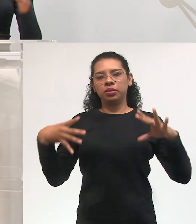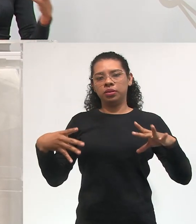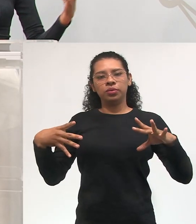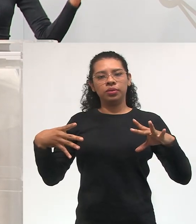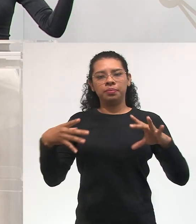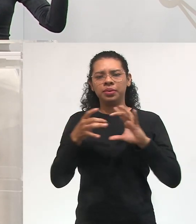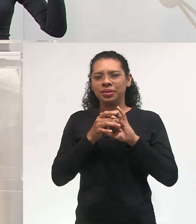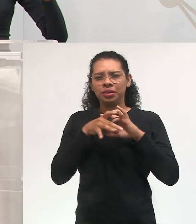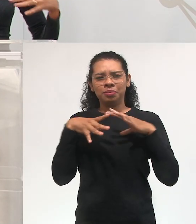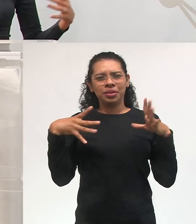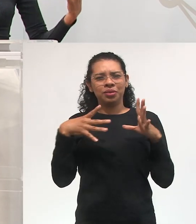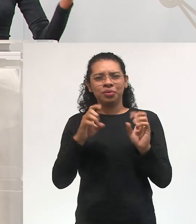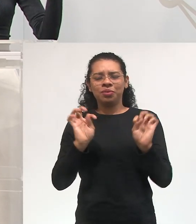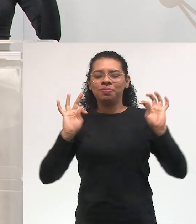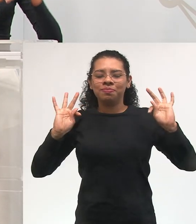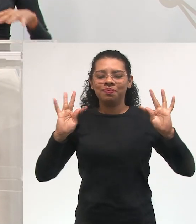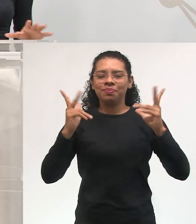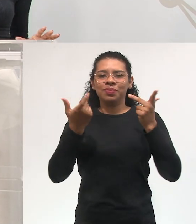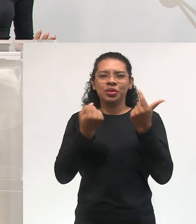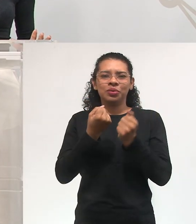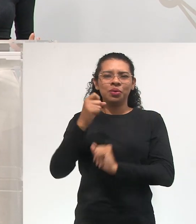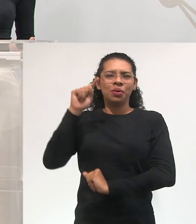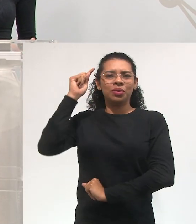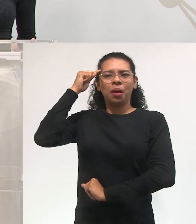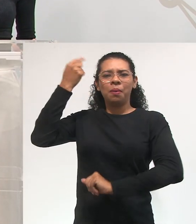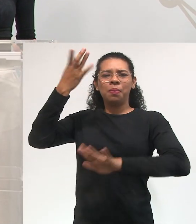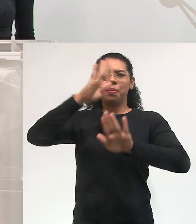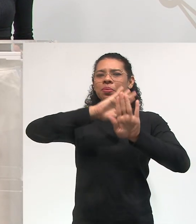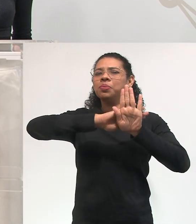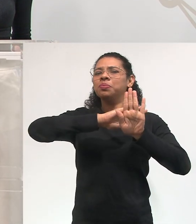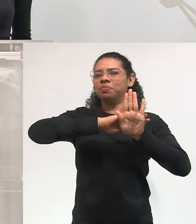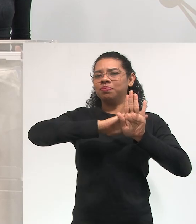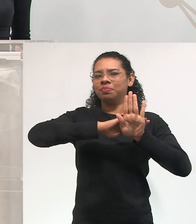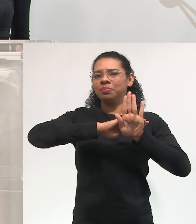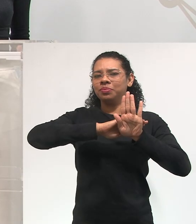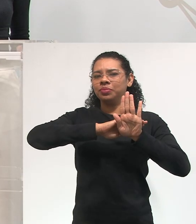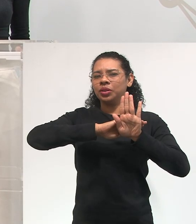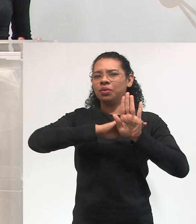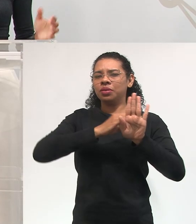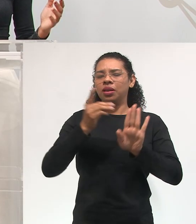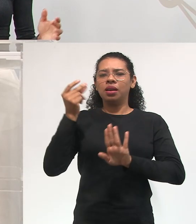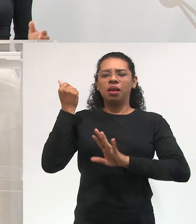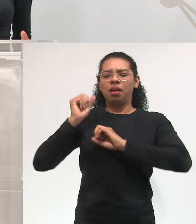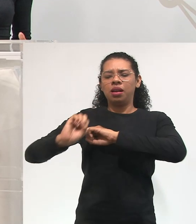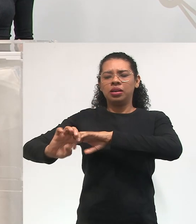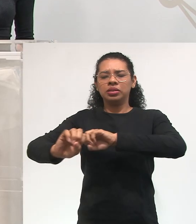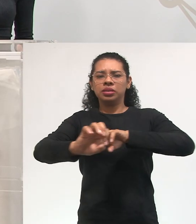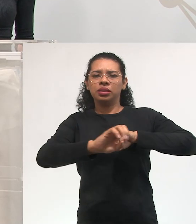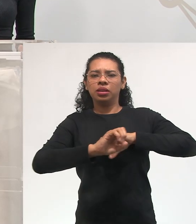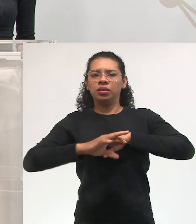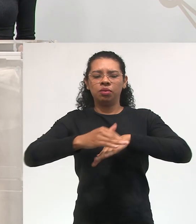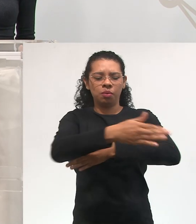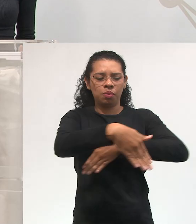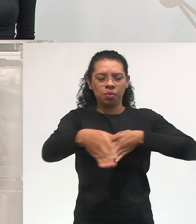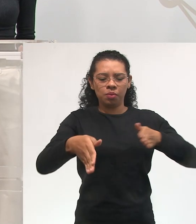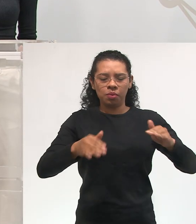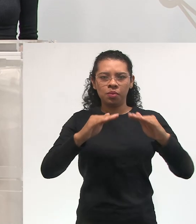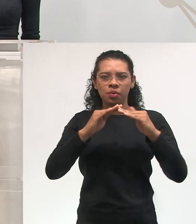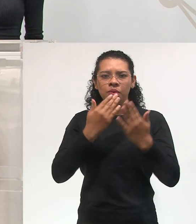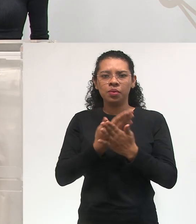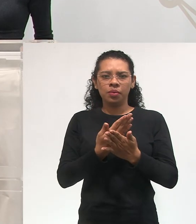De todas essas ideologias postas pela educação nas nossas salas de aula.